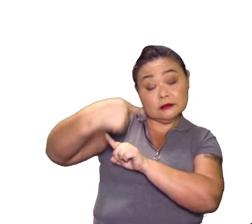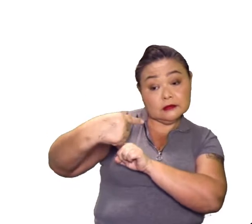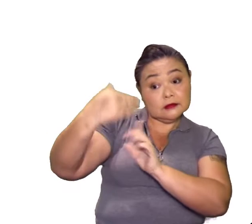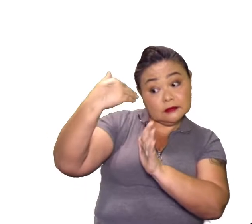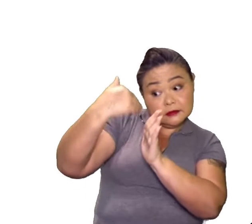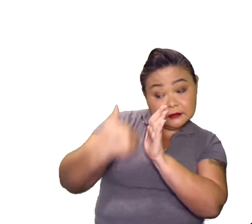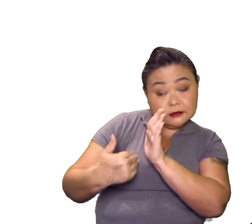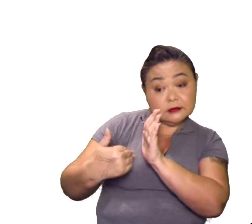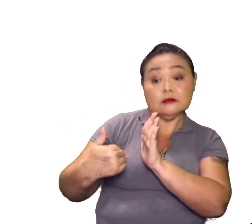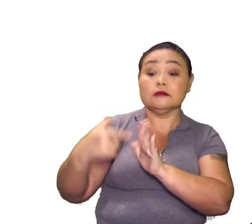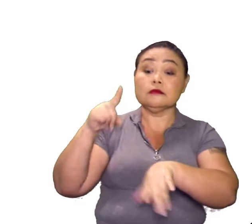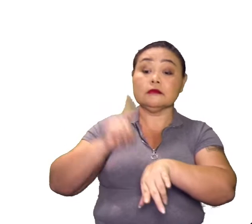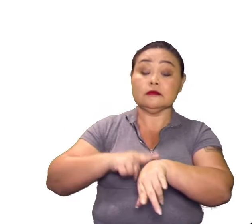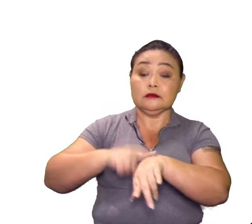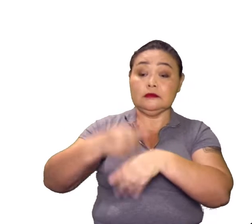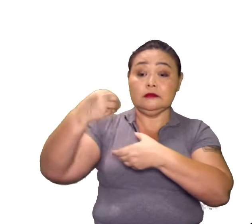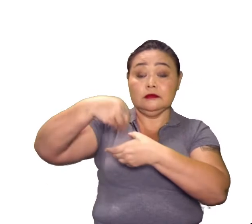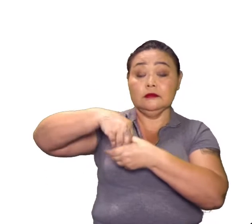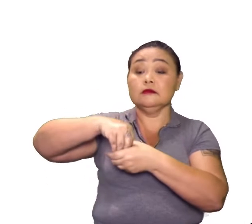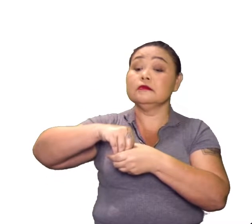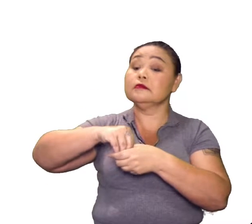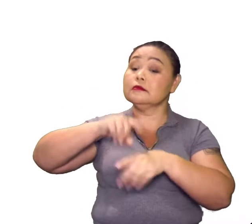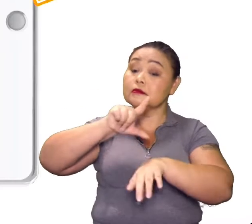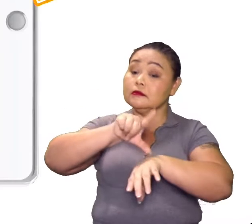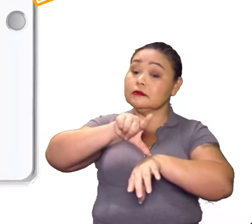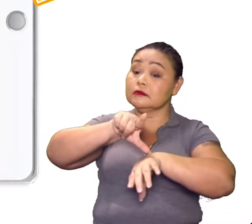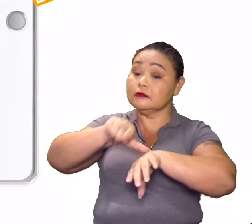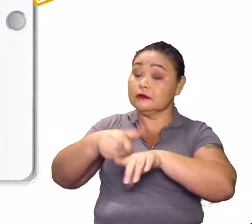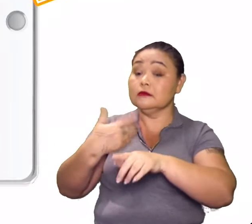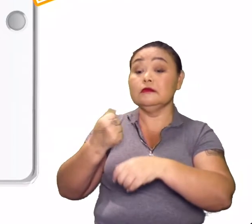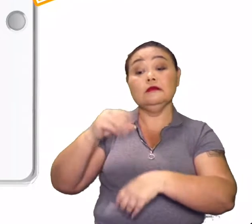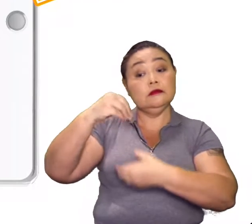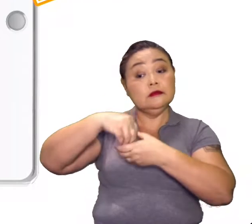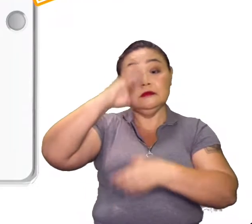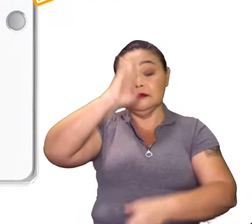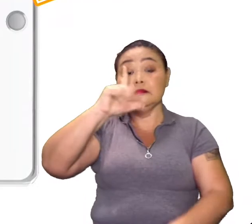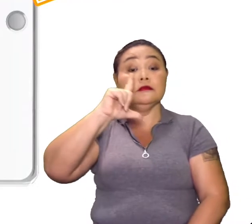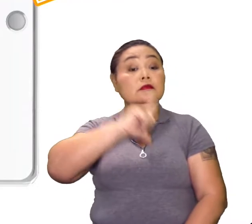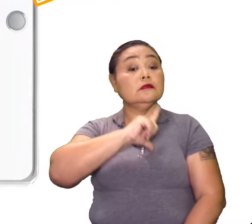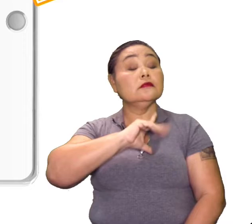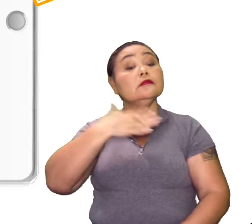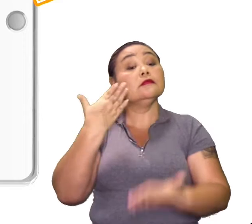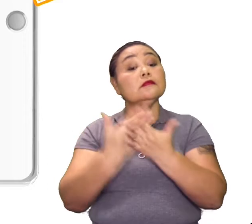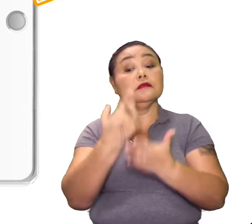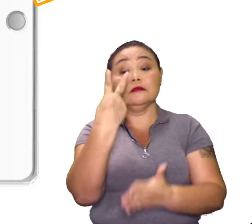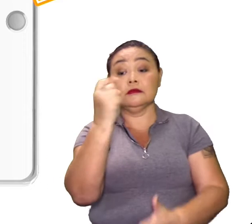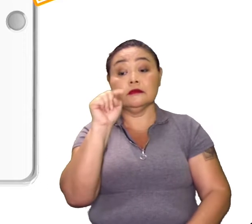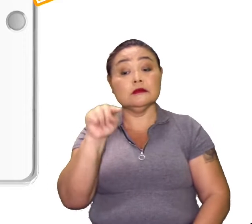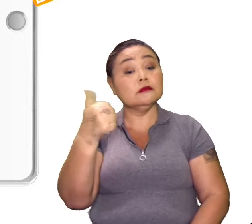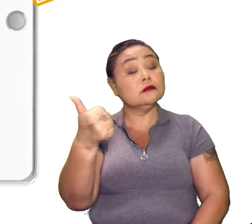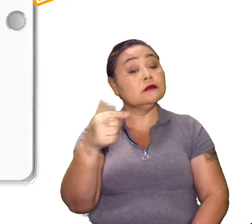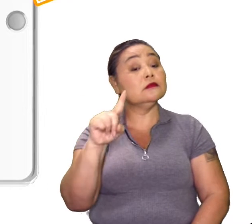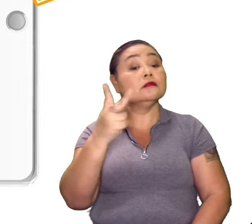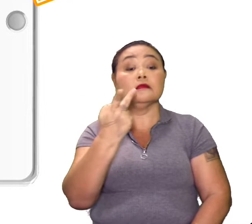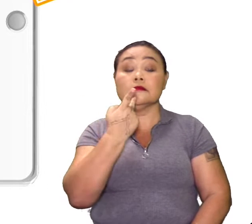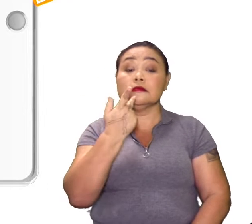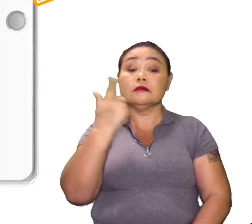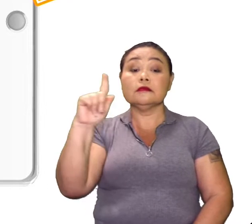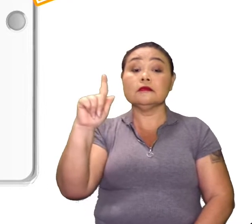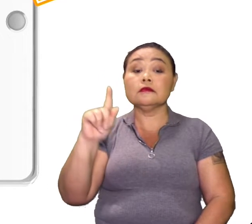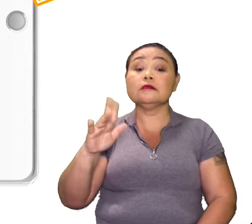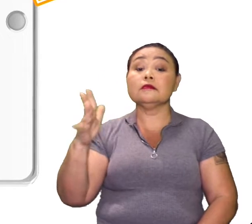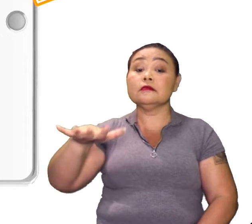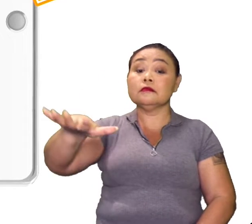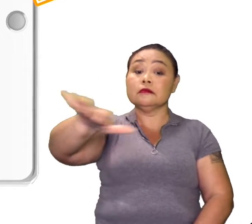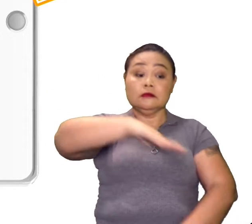um dos fusos horários que o Brasil possui. Na aula 2.1, falamos sobre